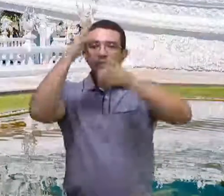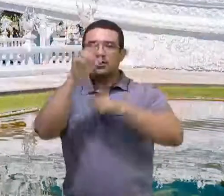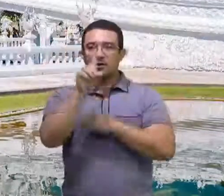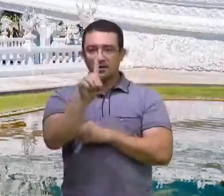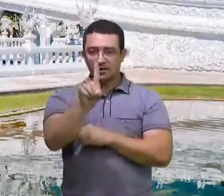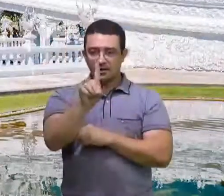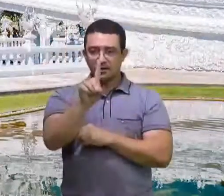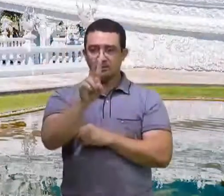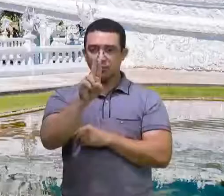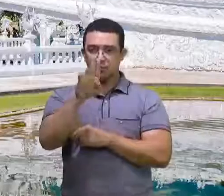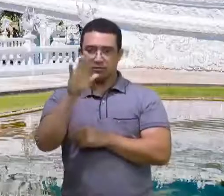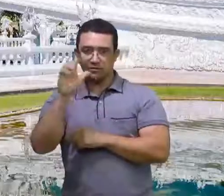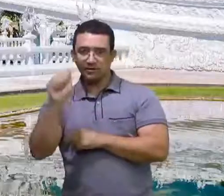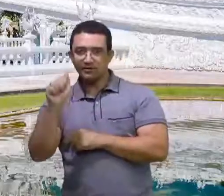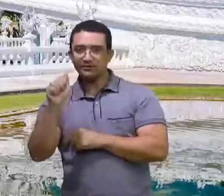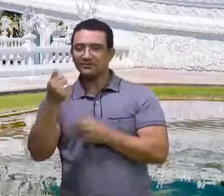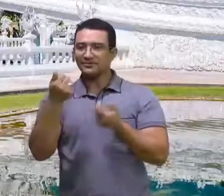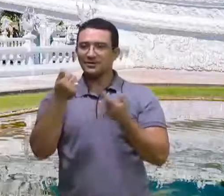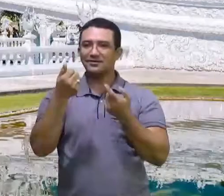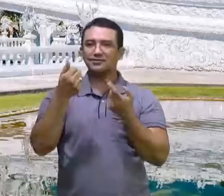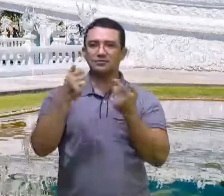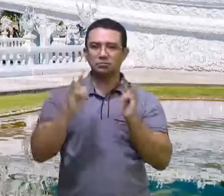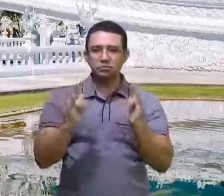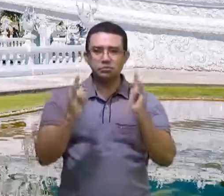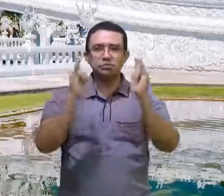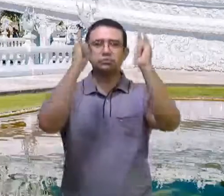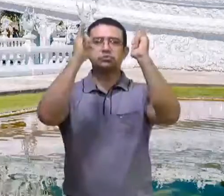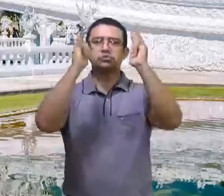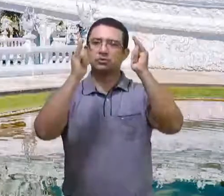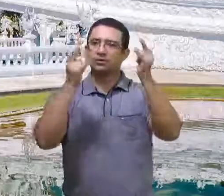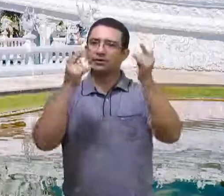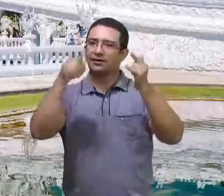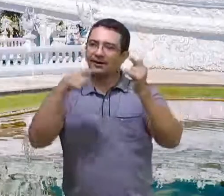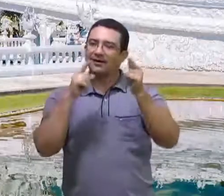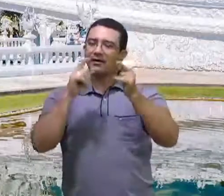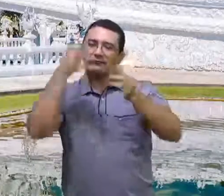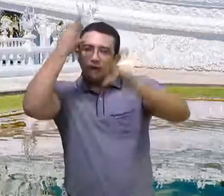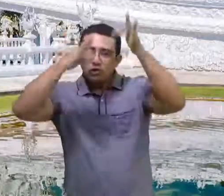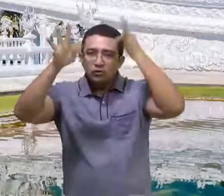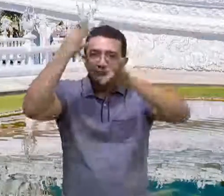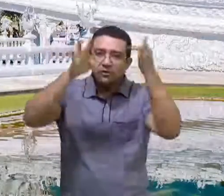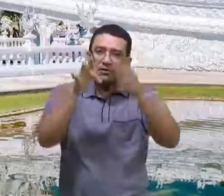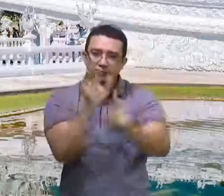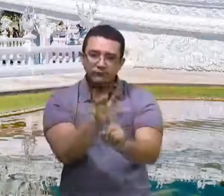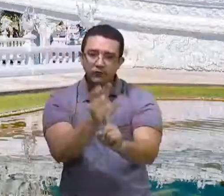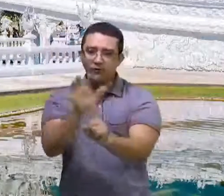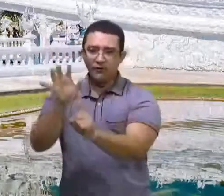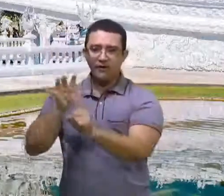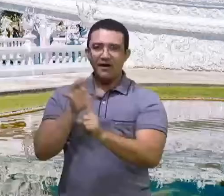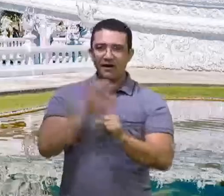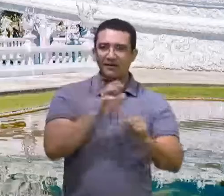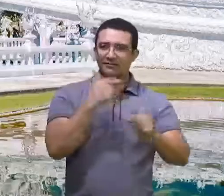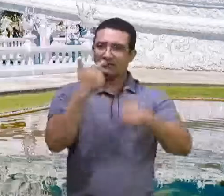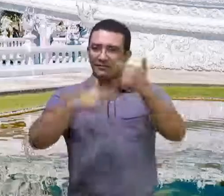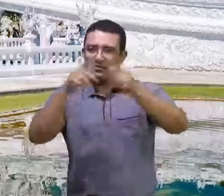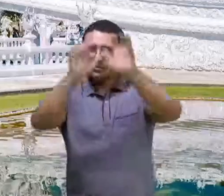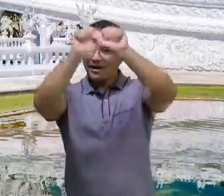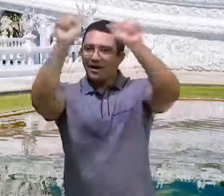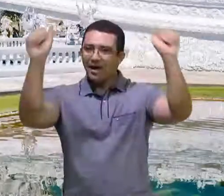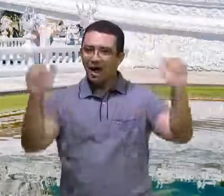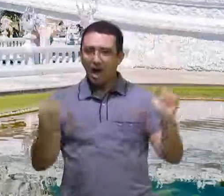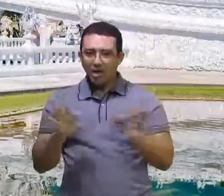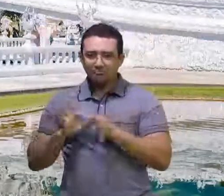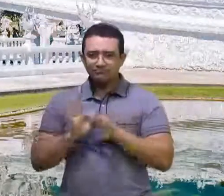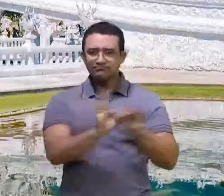dos seus blocos, dos seus prédios, eles possuem uma filosofia ali agregada, obras de artes associadas,